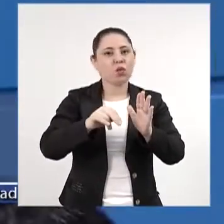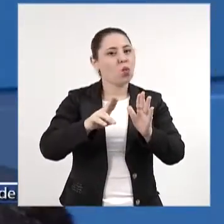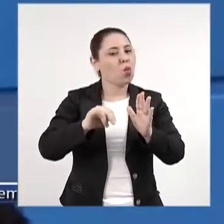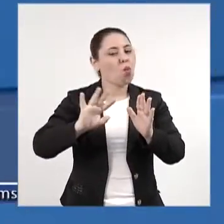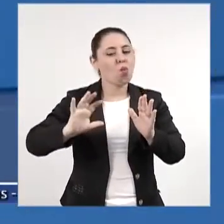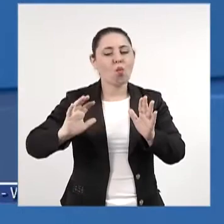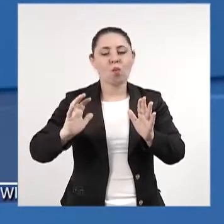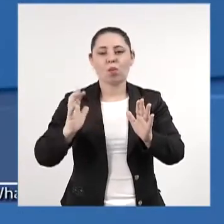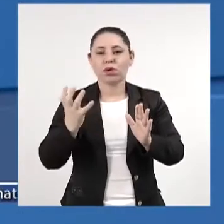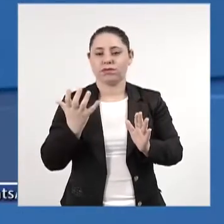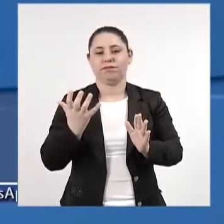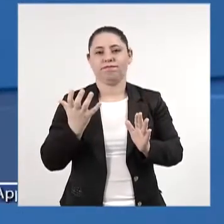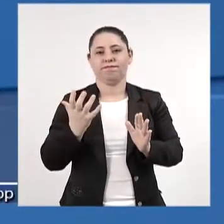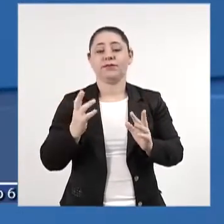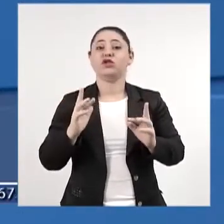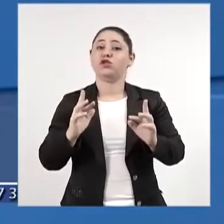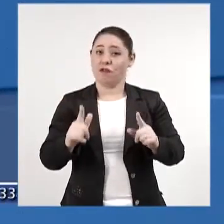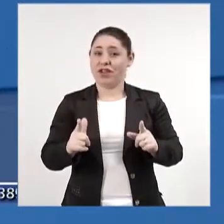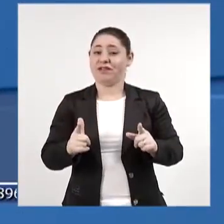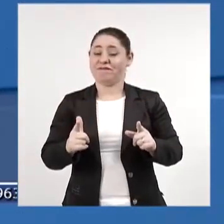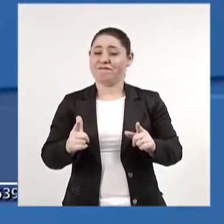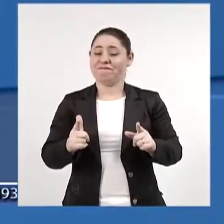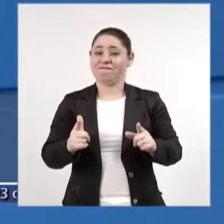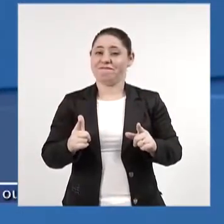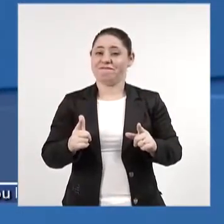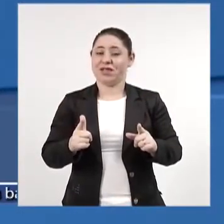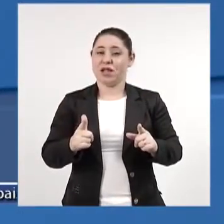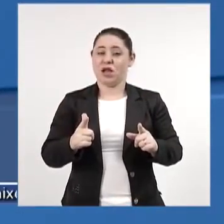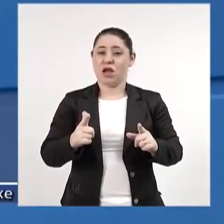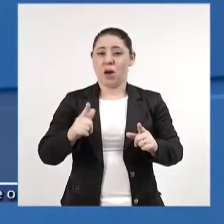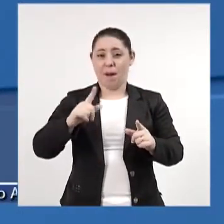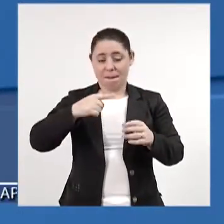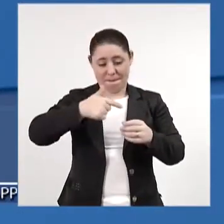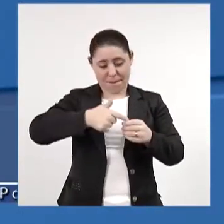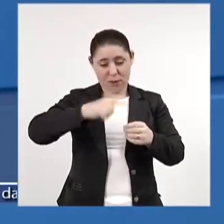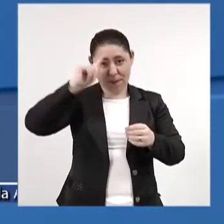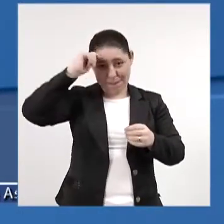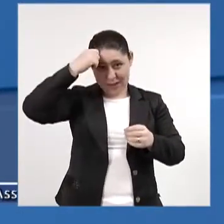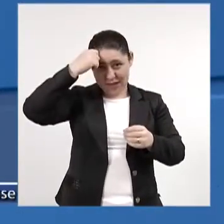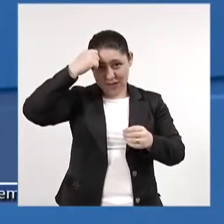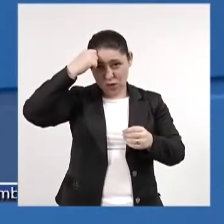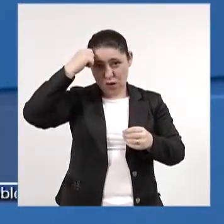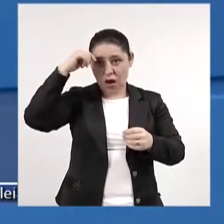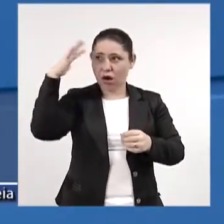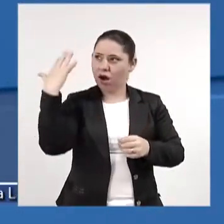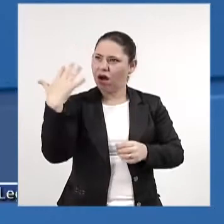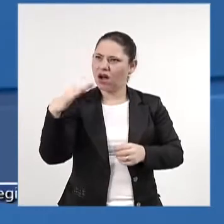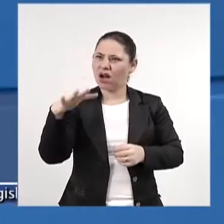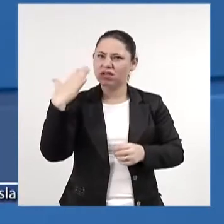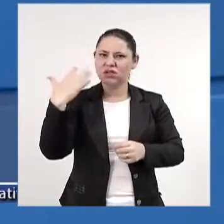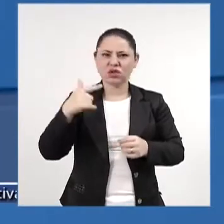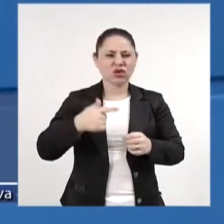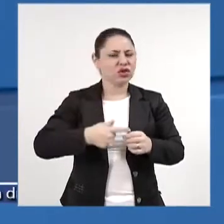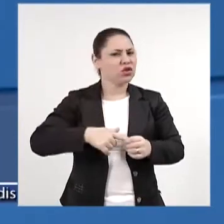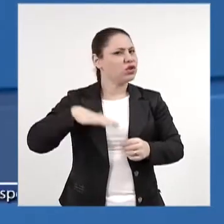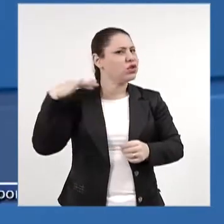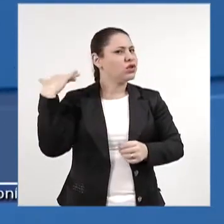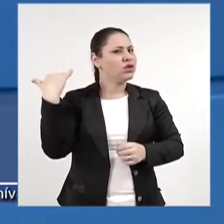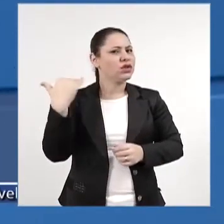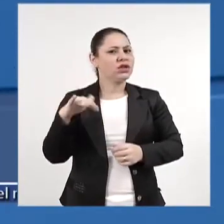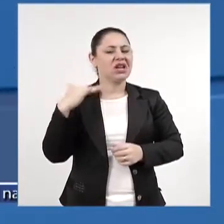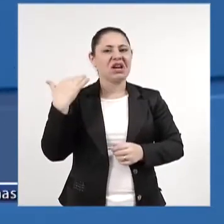aconteceu isso. Ao contrário disso, o petróleo nosso é caro, o combustível nosso é muito caro, não